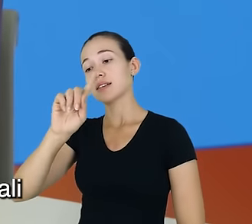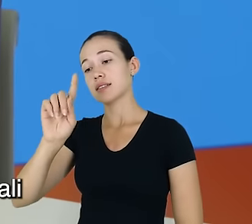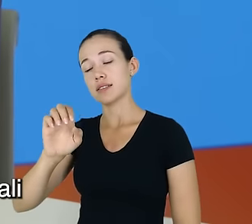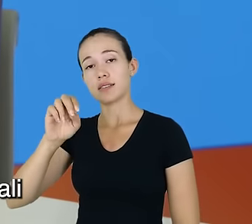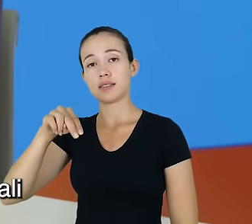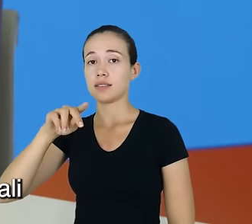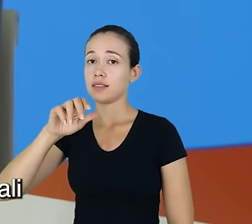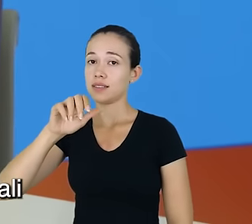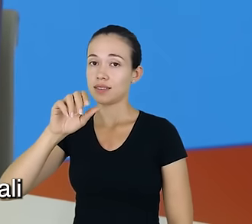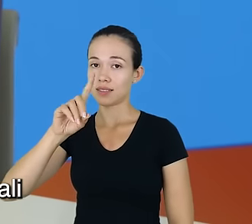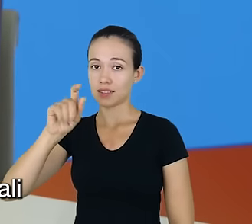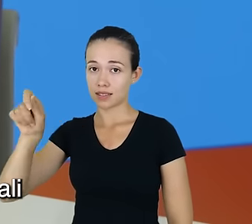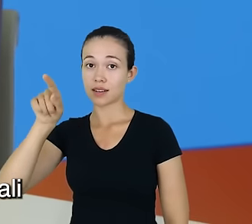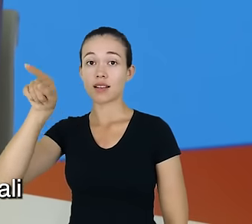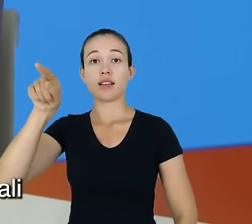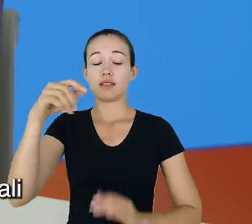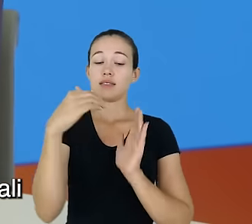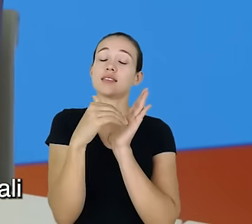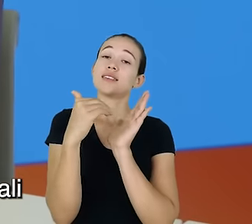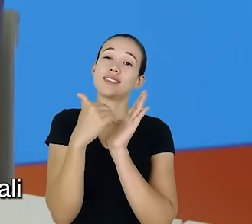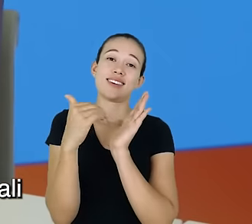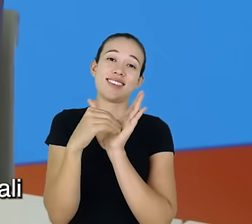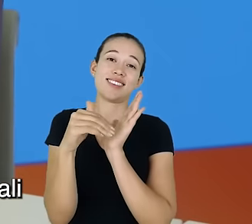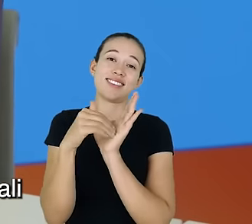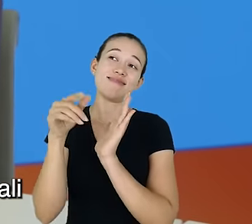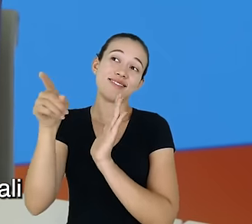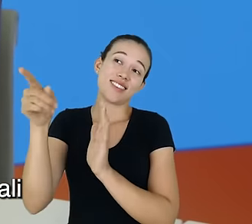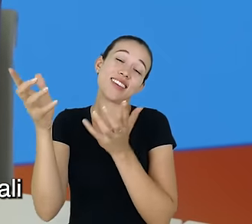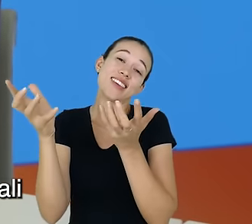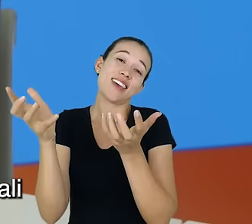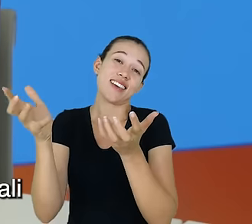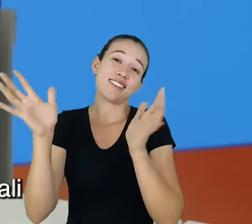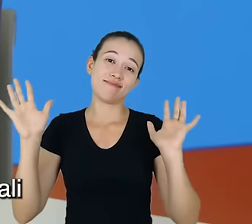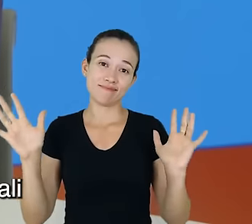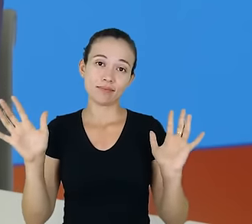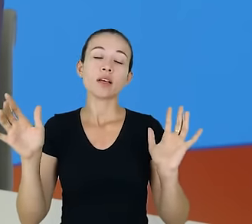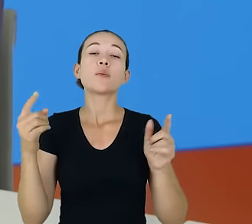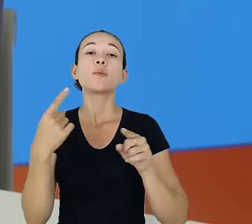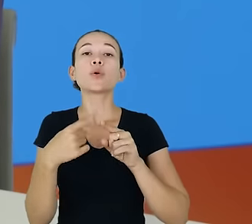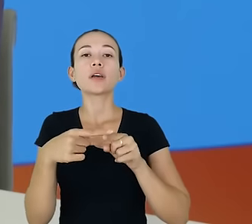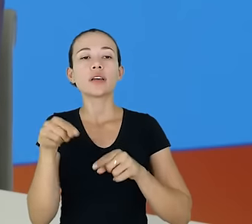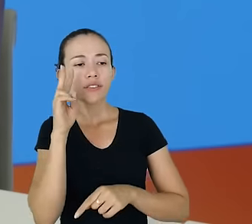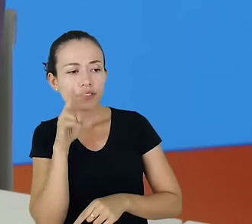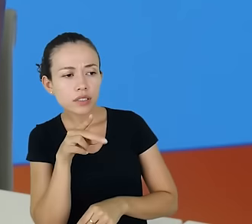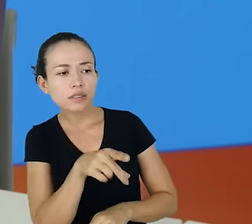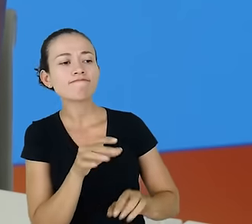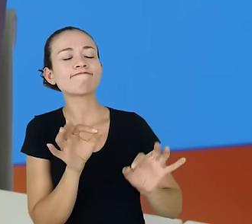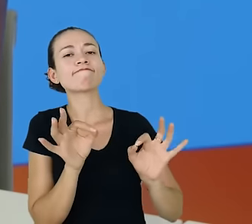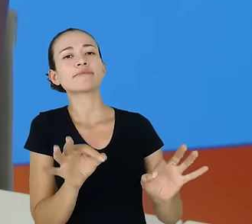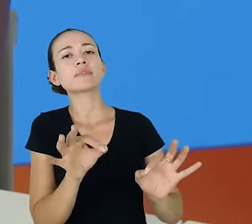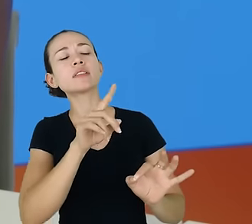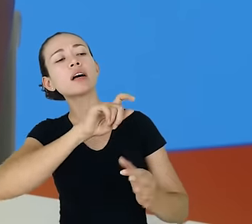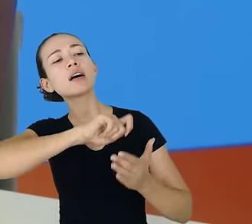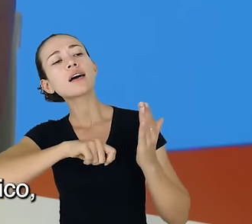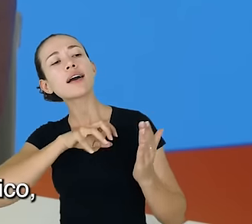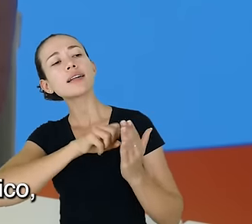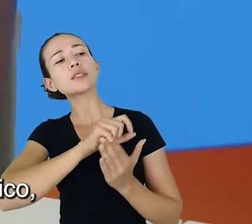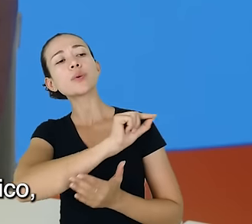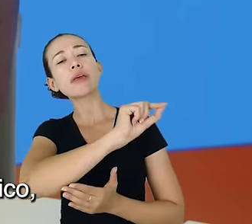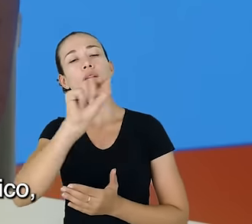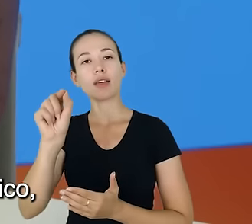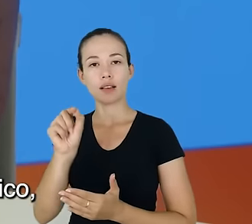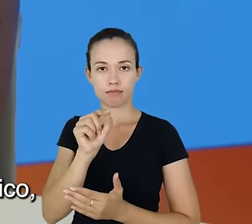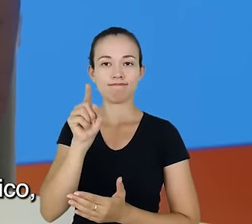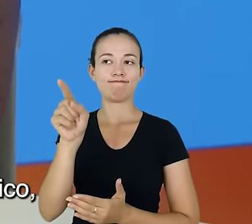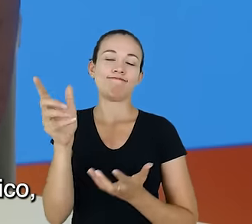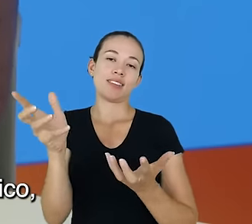percebem a necessidade de ter eh a a certeza de quem é que tá ali fazendo aquele cadastro né pegando